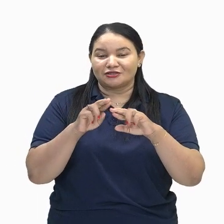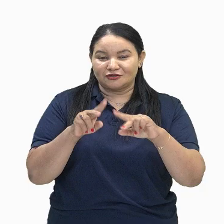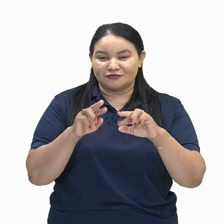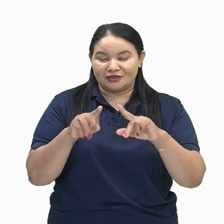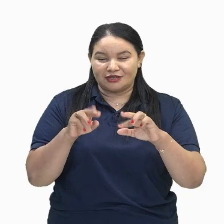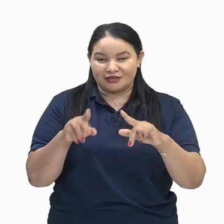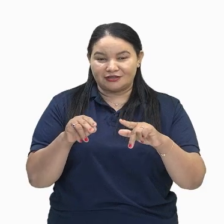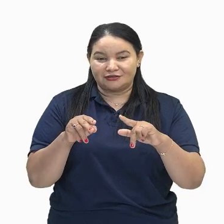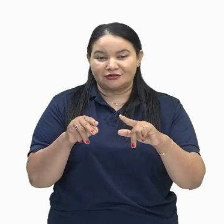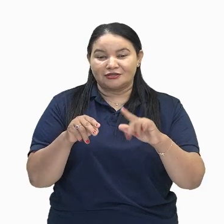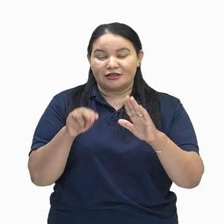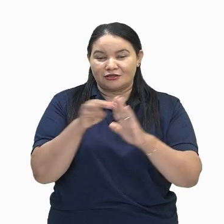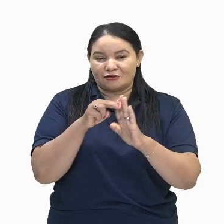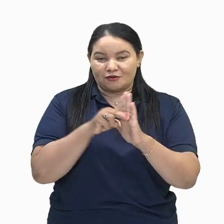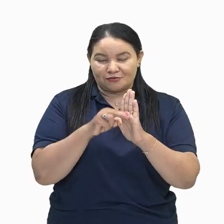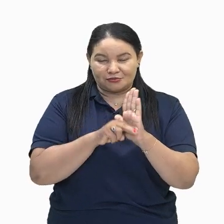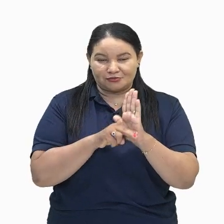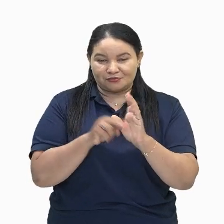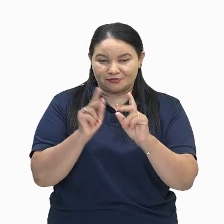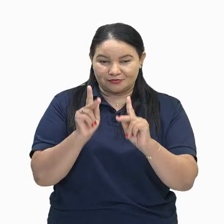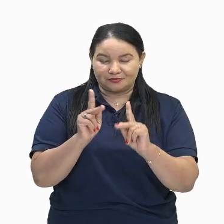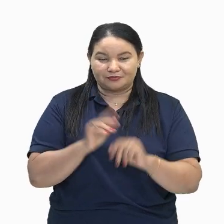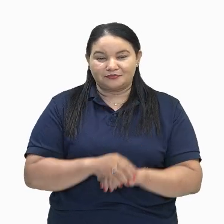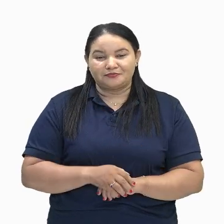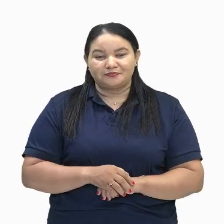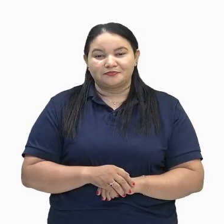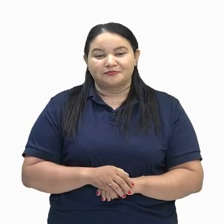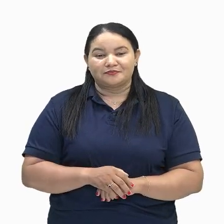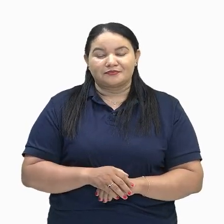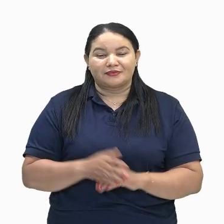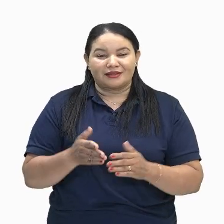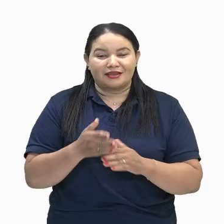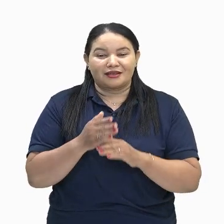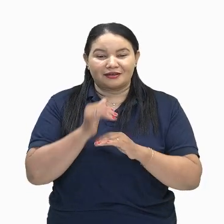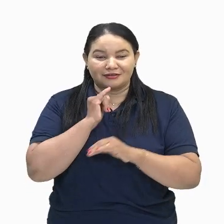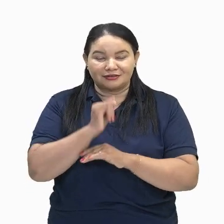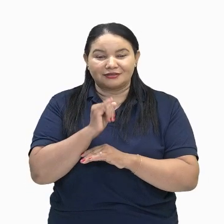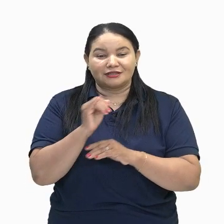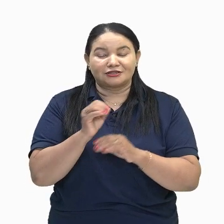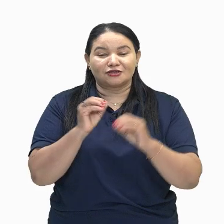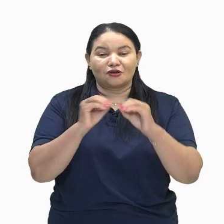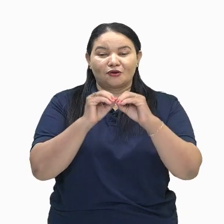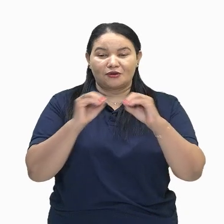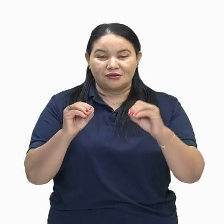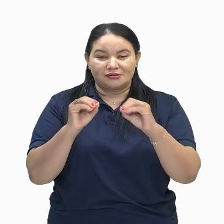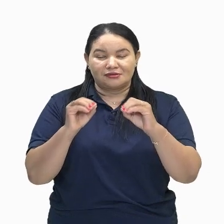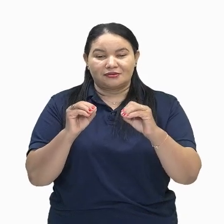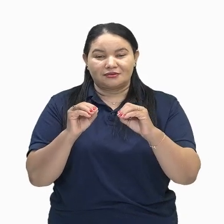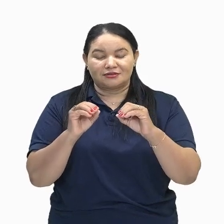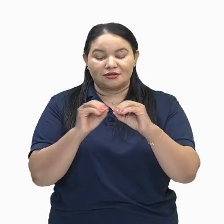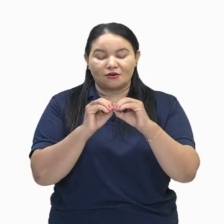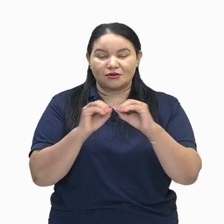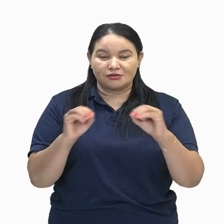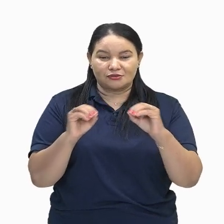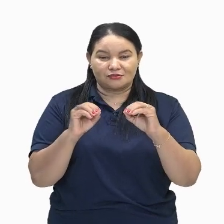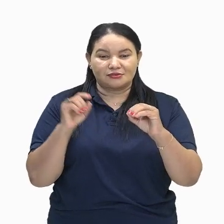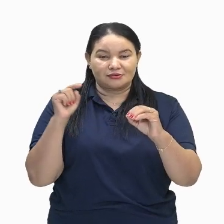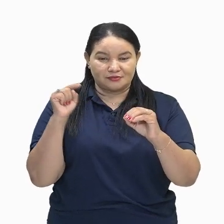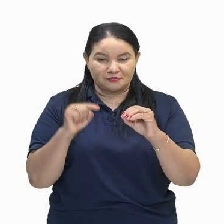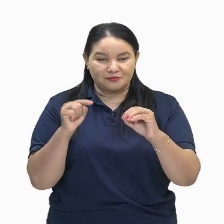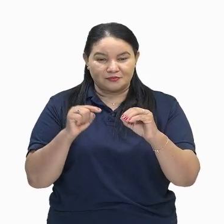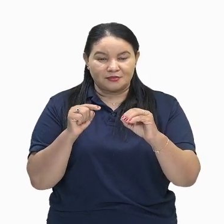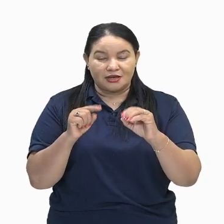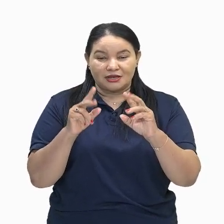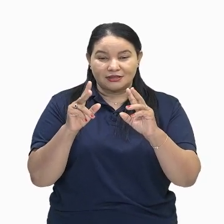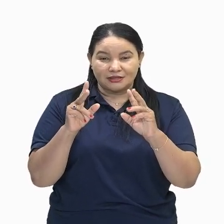forma normativa. Então, nós podemos dizer que são orações que elas não são